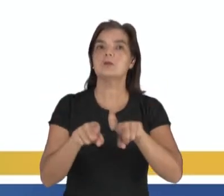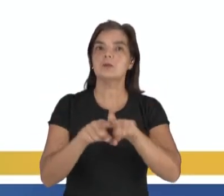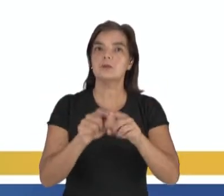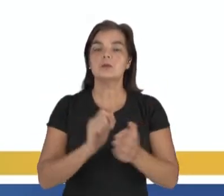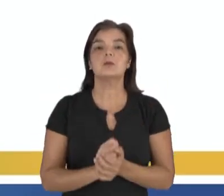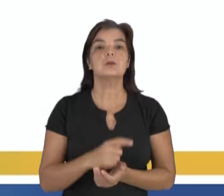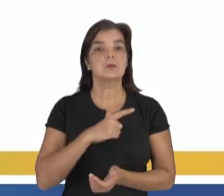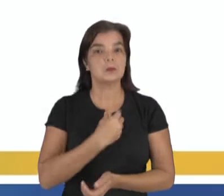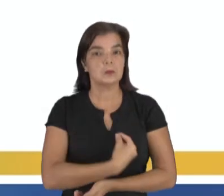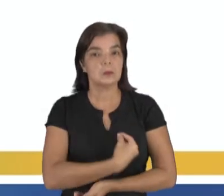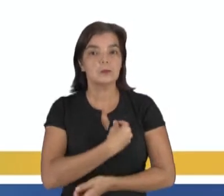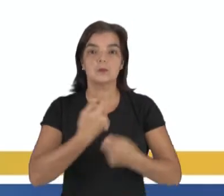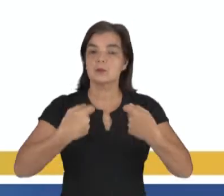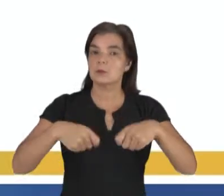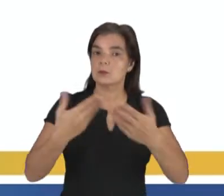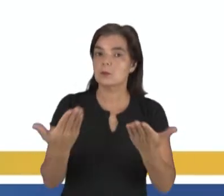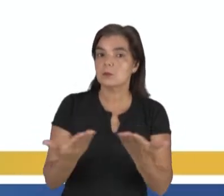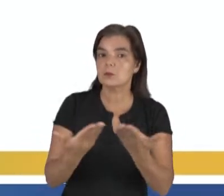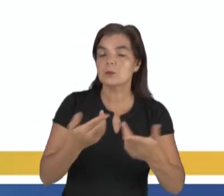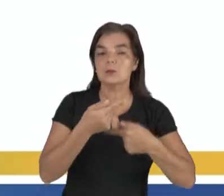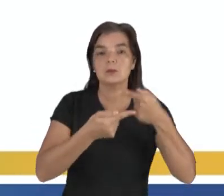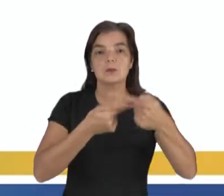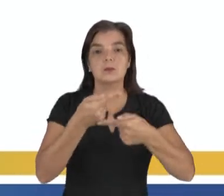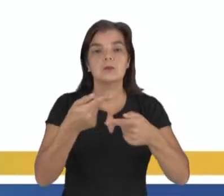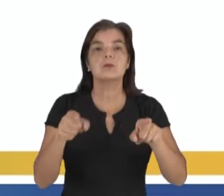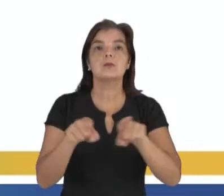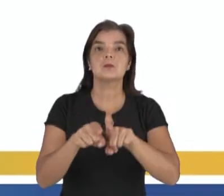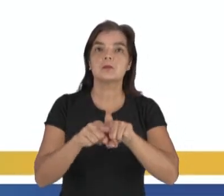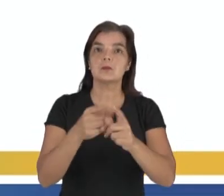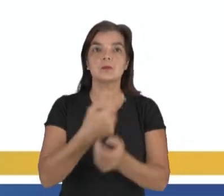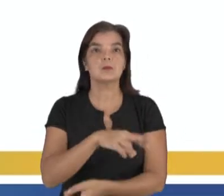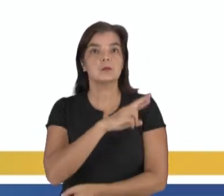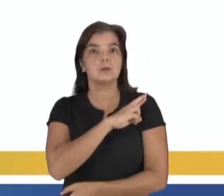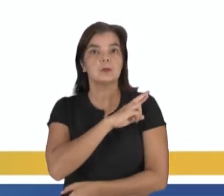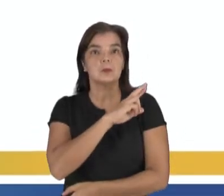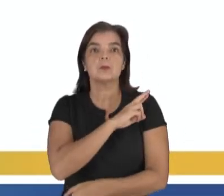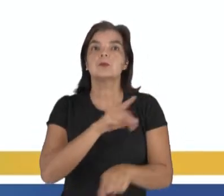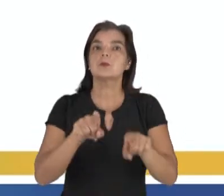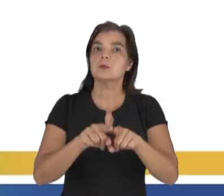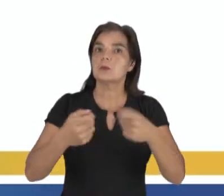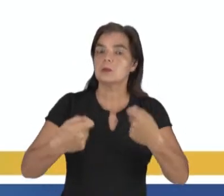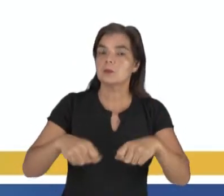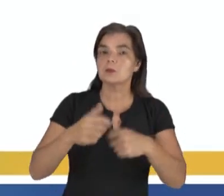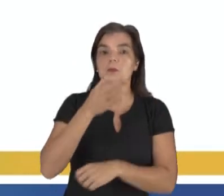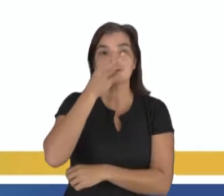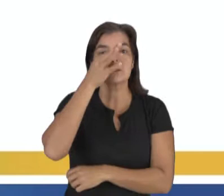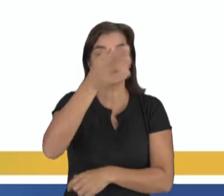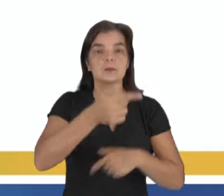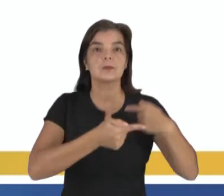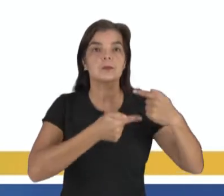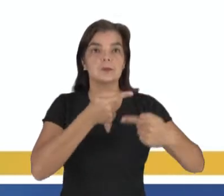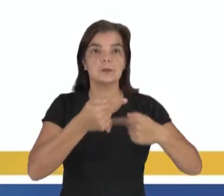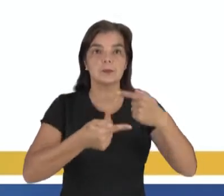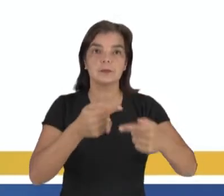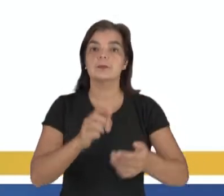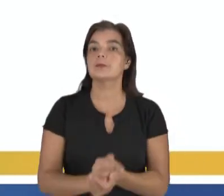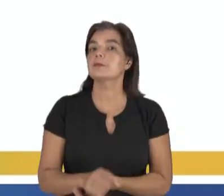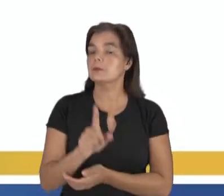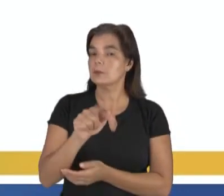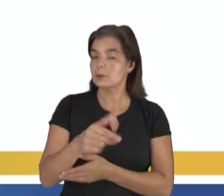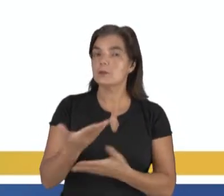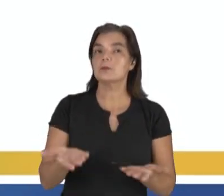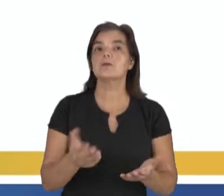as necessidades da geração atual, sem comprometer a capacidade de atender às necessidades das futuras